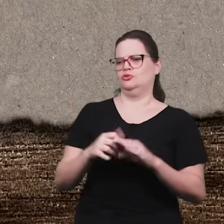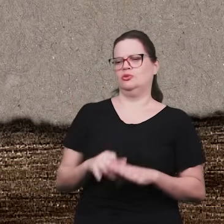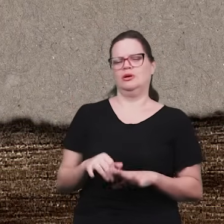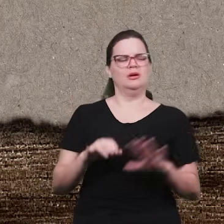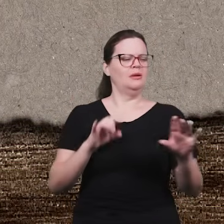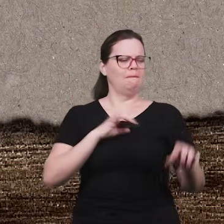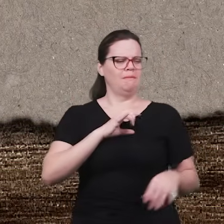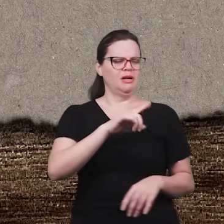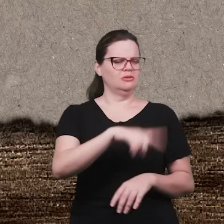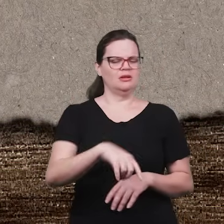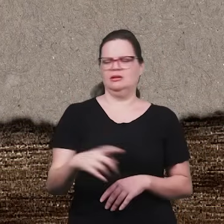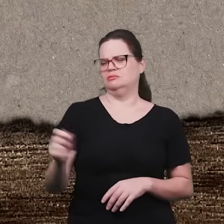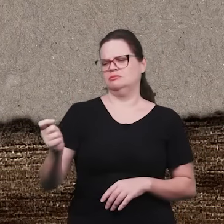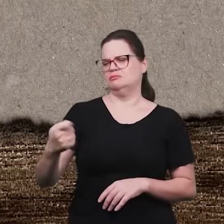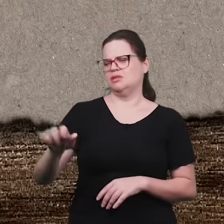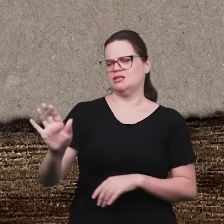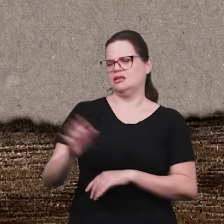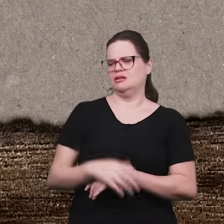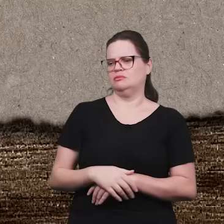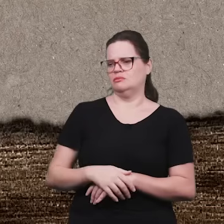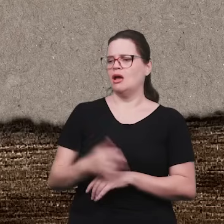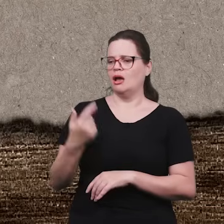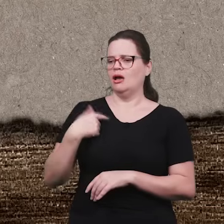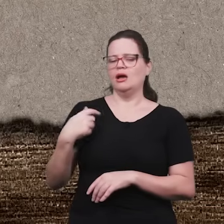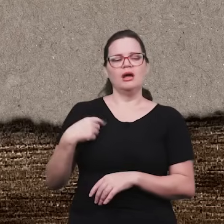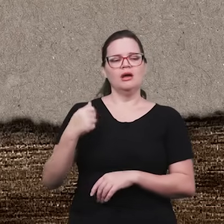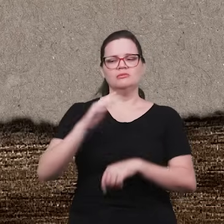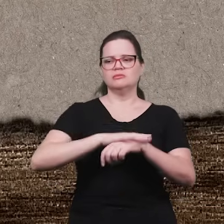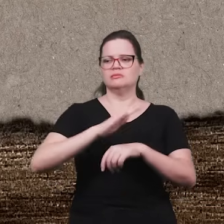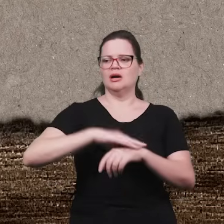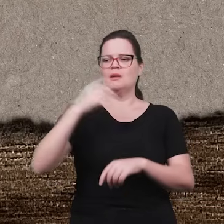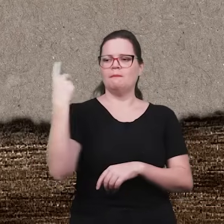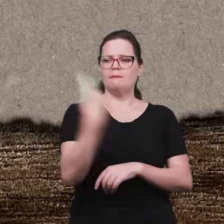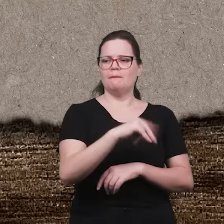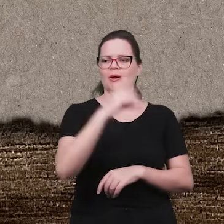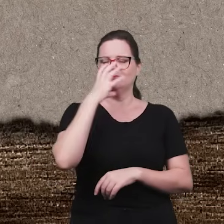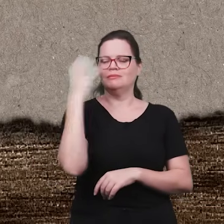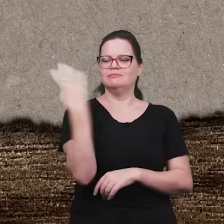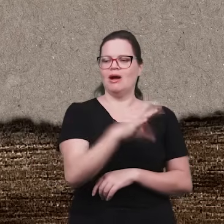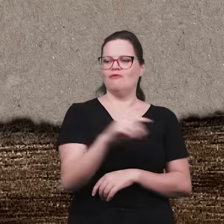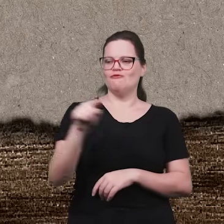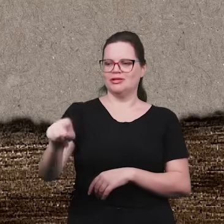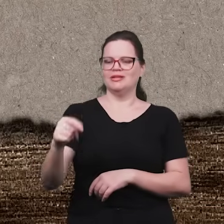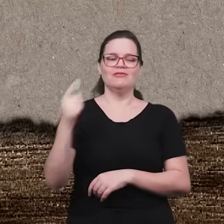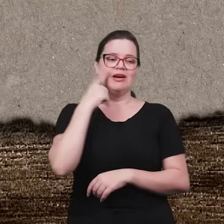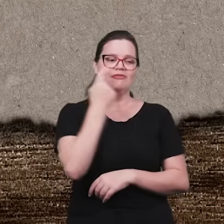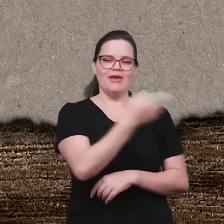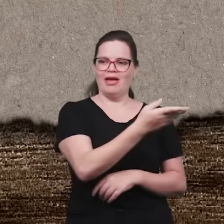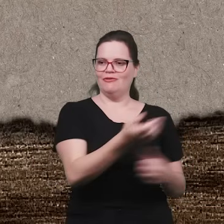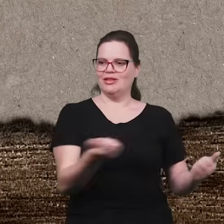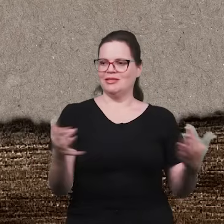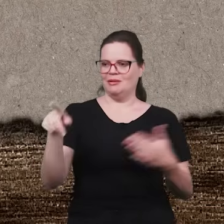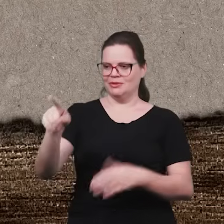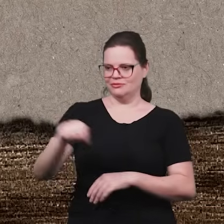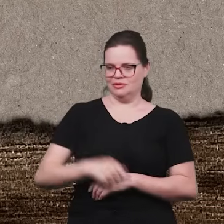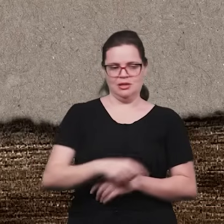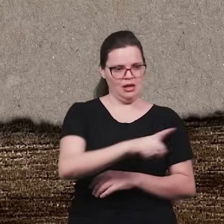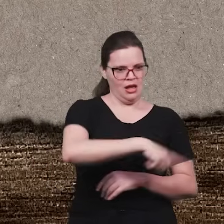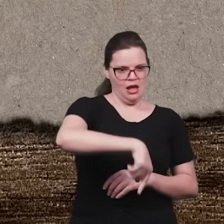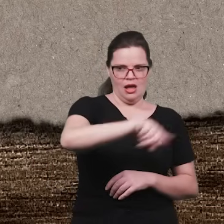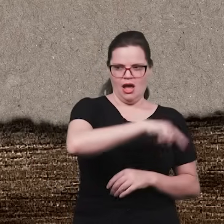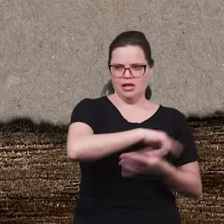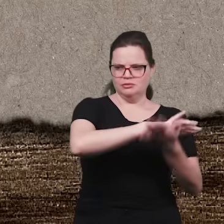os temas, porque os tenho dado na tua mão. Nenhum deles parará diante de